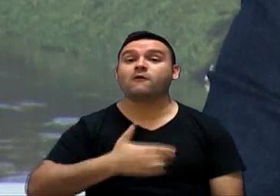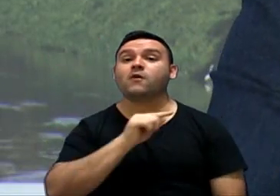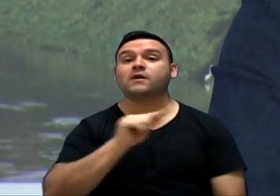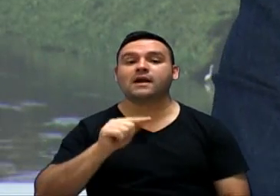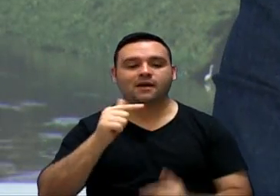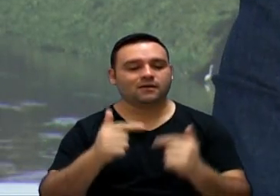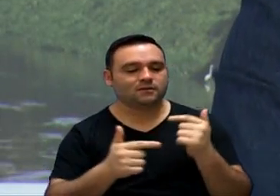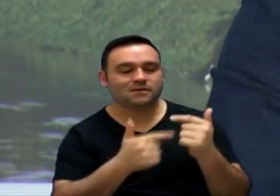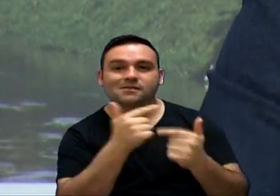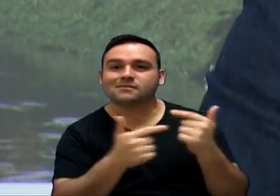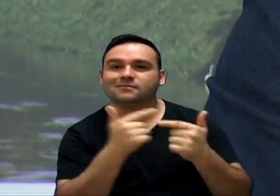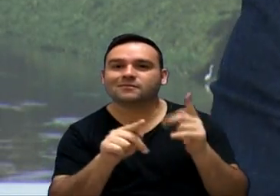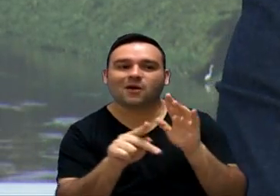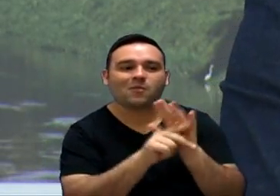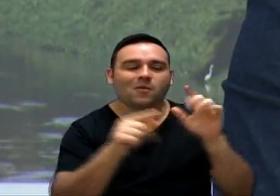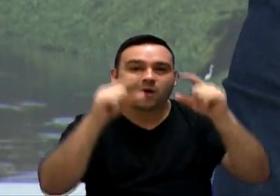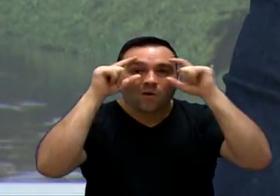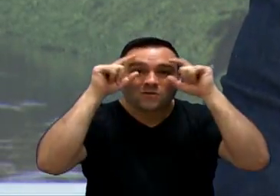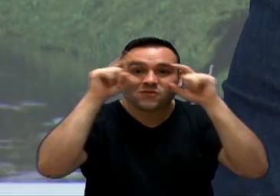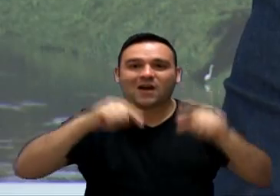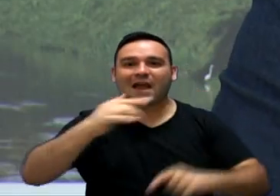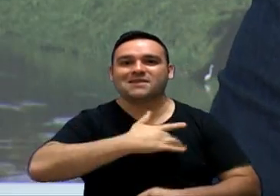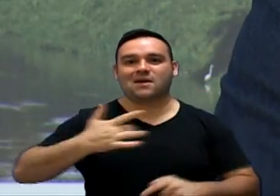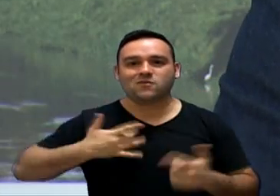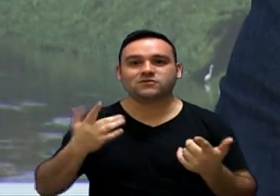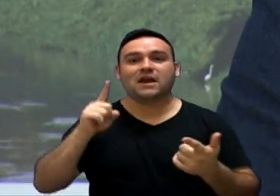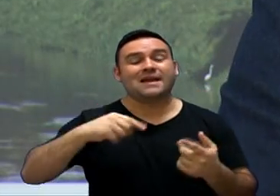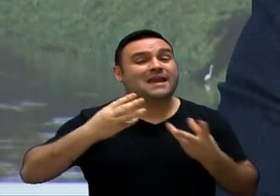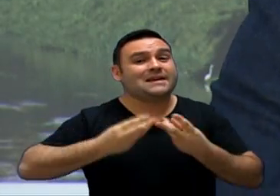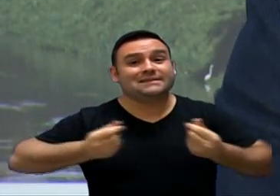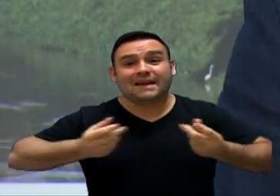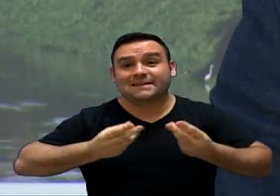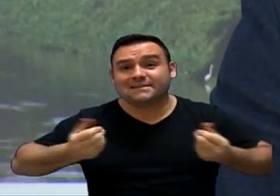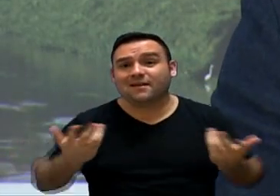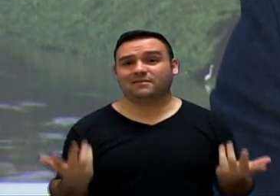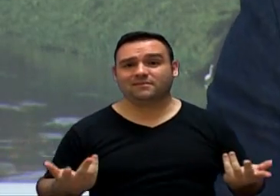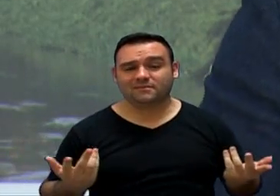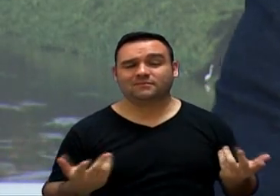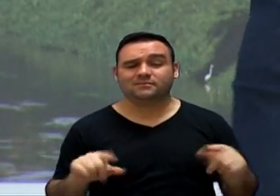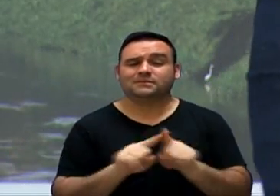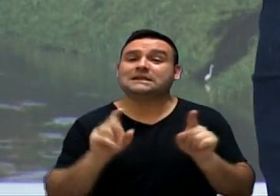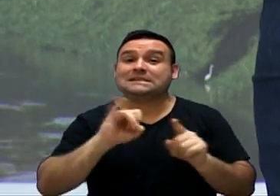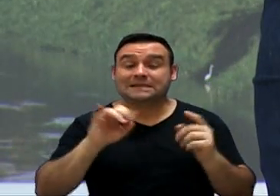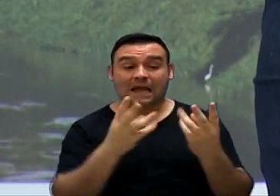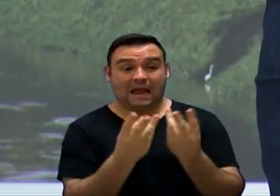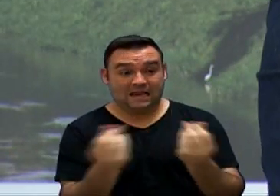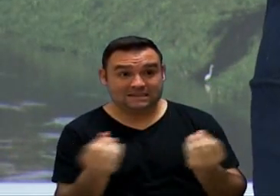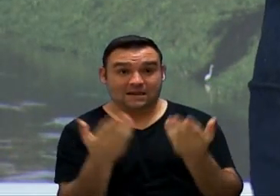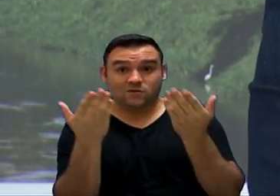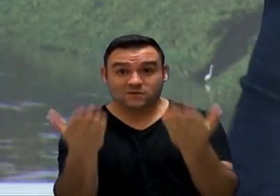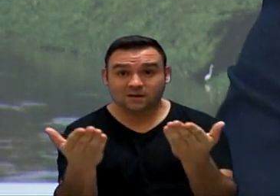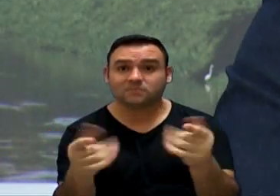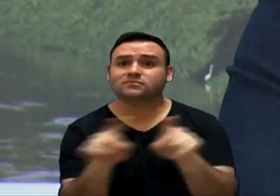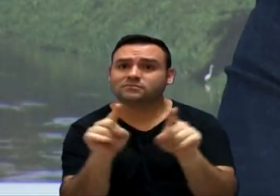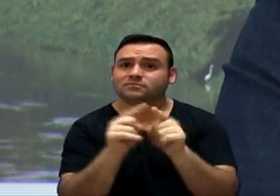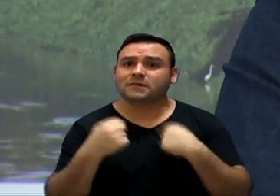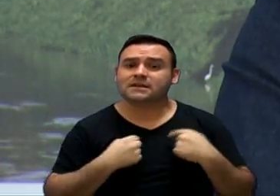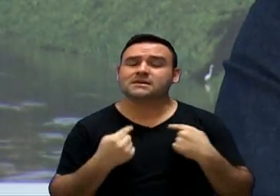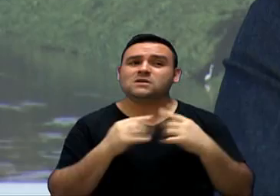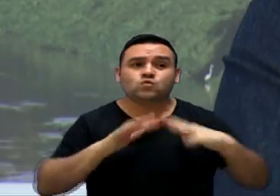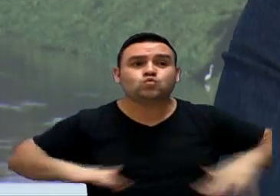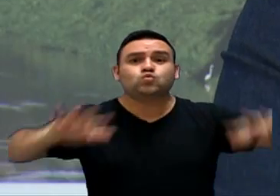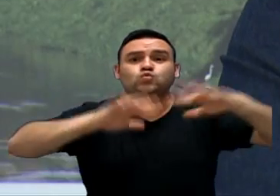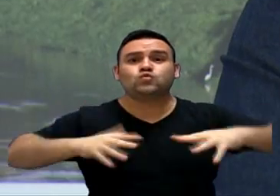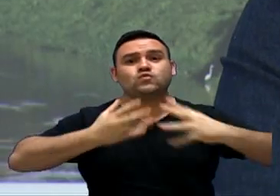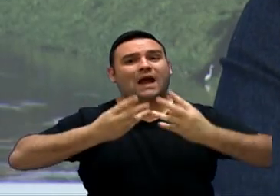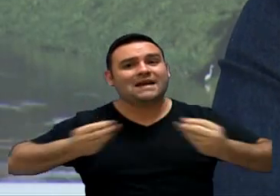os serviços ópticos é um serviço de saúde, e saúde é essencial. E convenhamos, né, presidente? Se é essencial para você, é essencial para